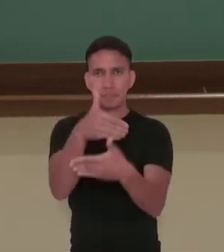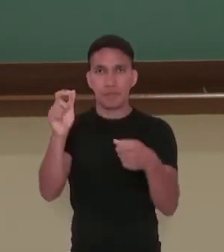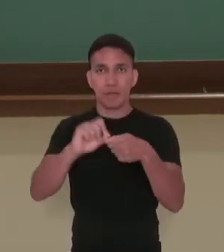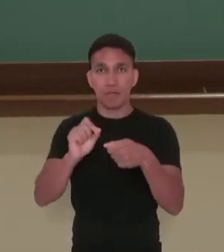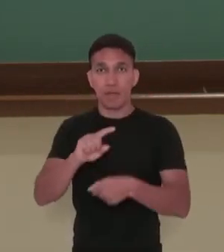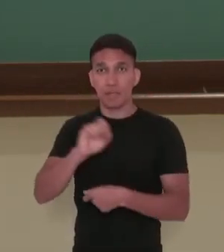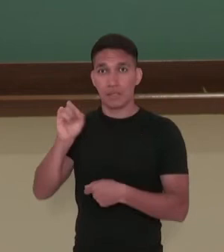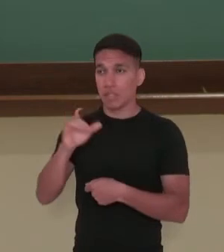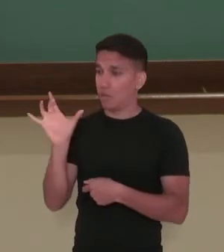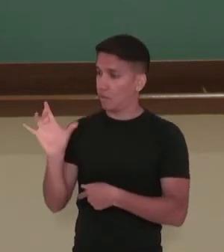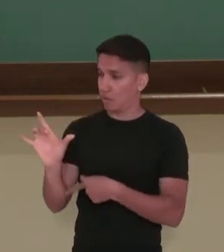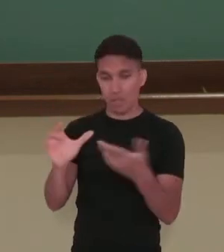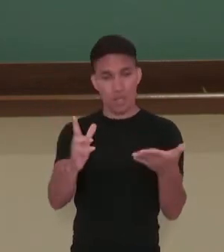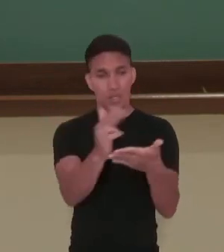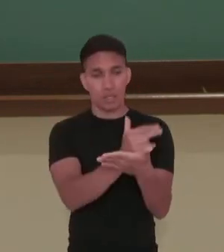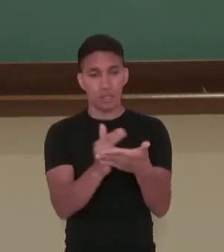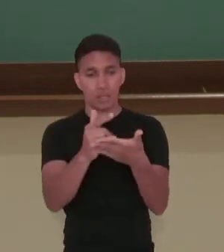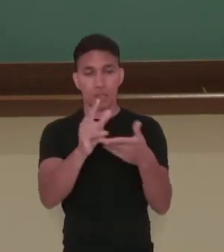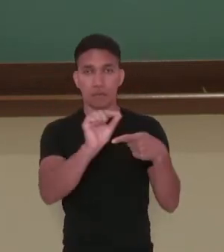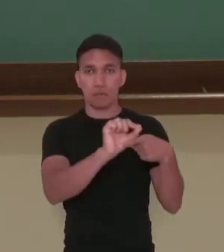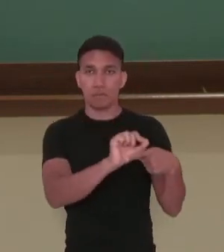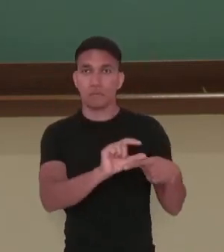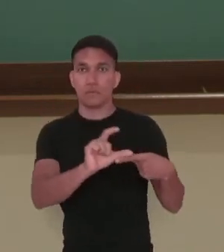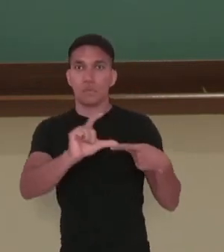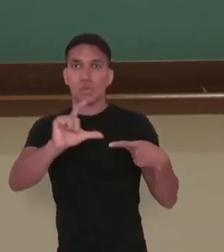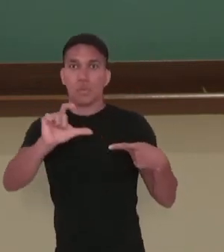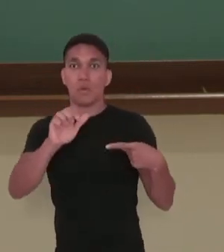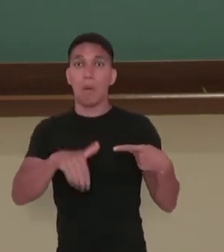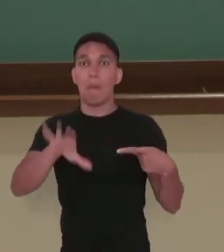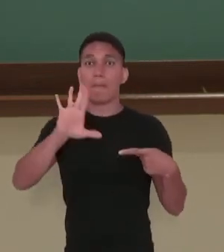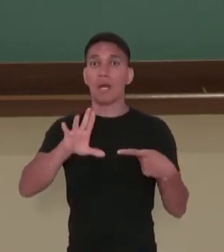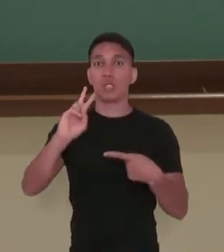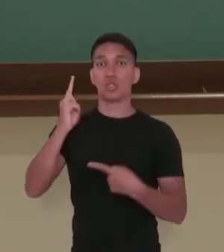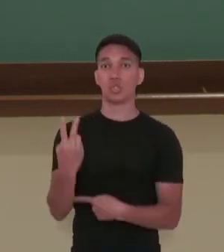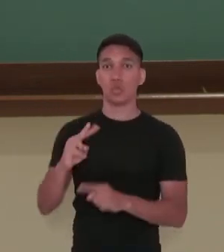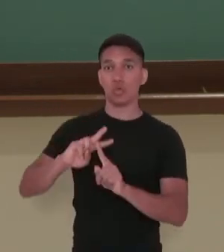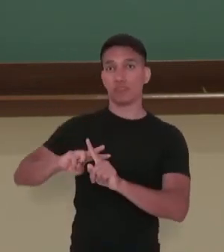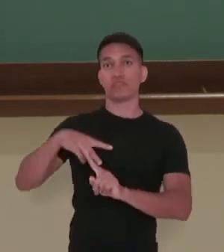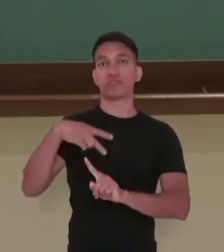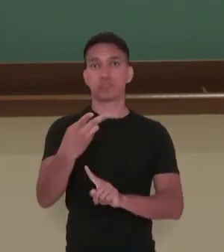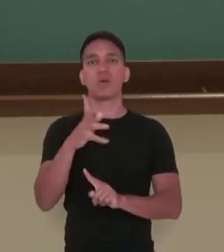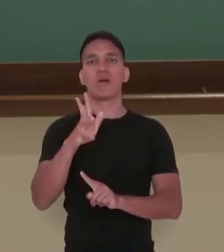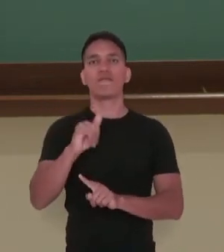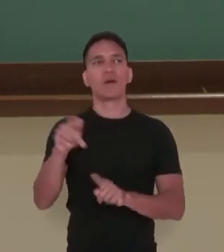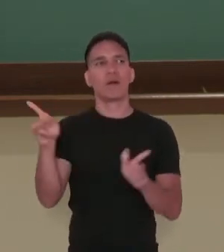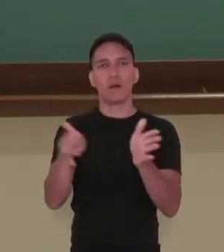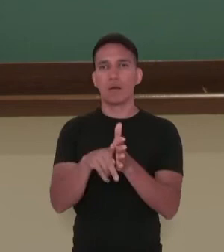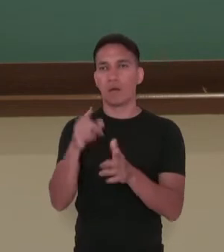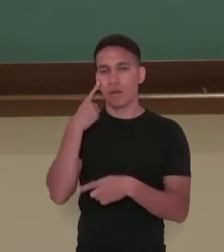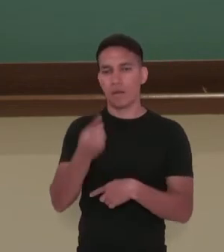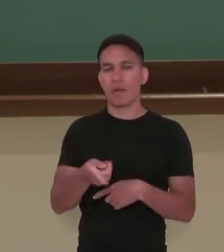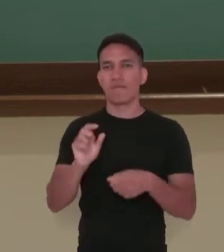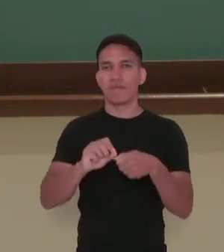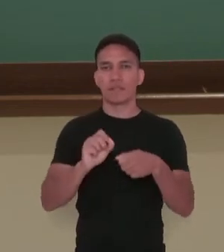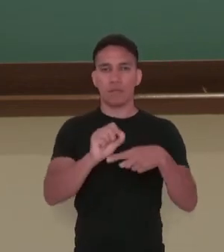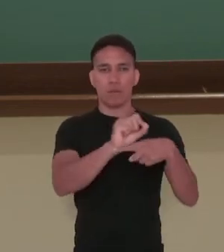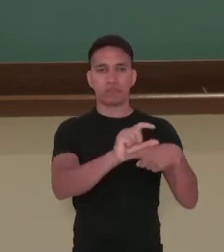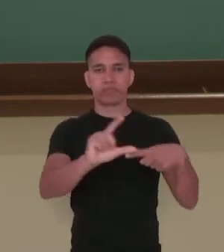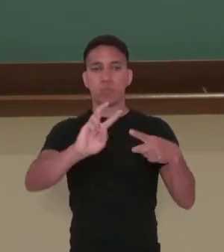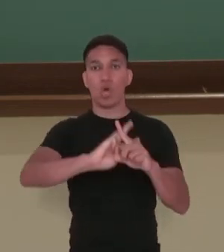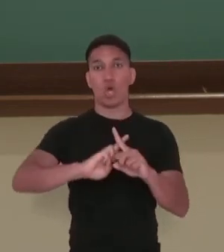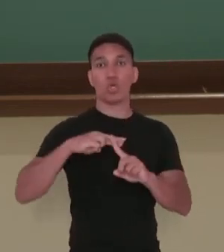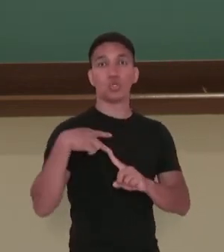posso ampliar ele. A minha escala, vamos supor que eu vou aumentar ele 2 vezes. Então a minha escala vai ser, ele vai ficar desse tamanho e vai ser uma